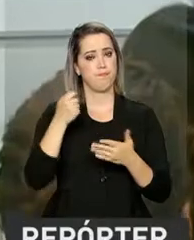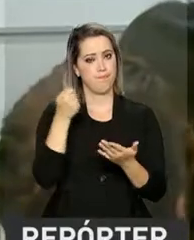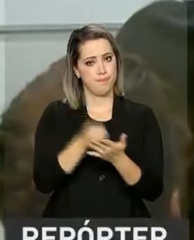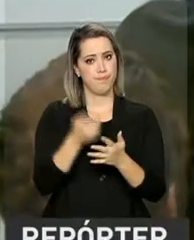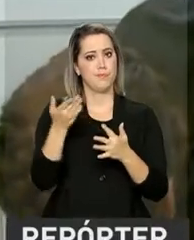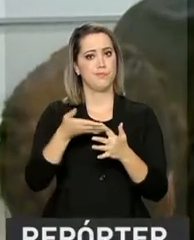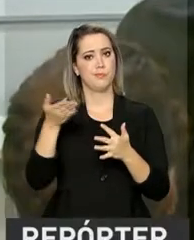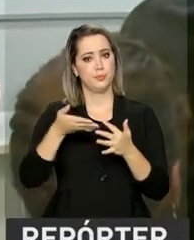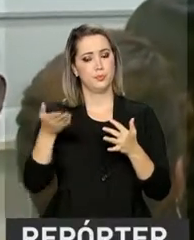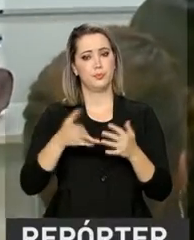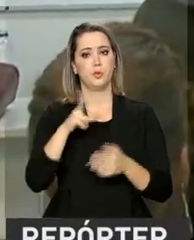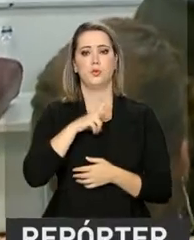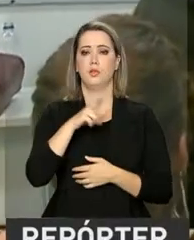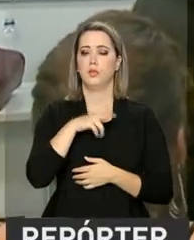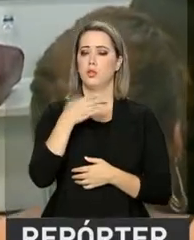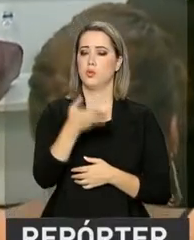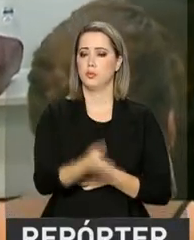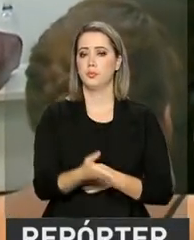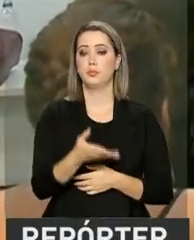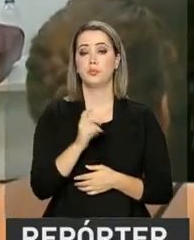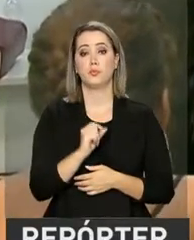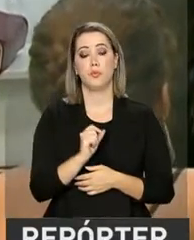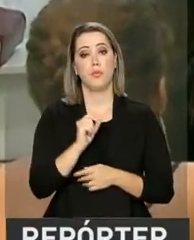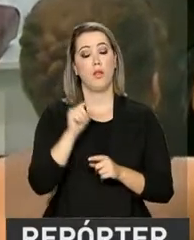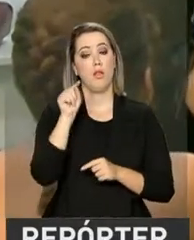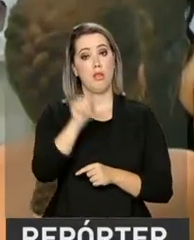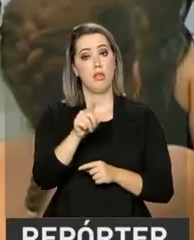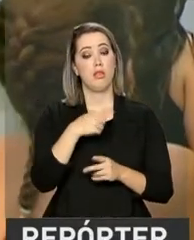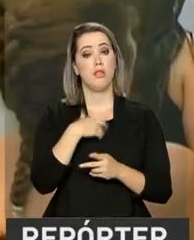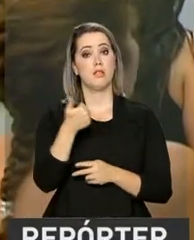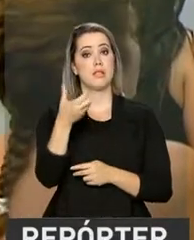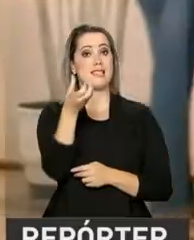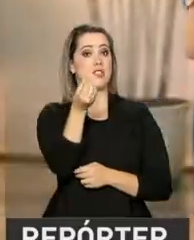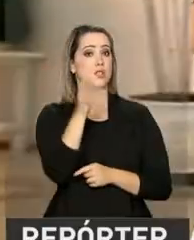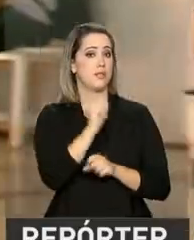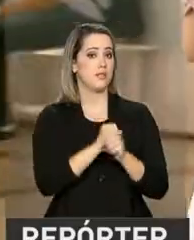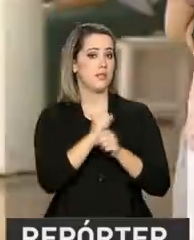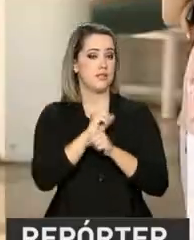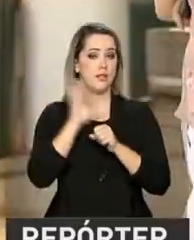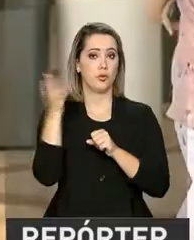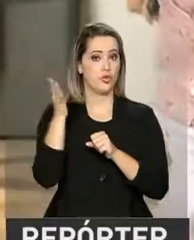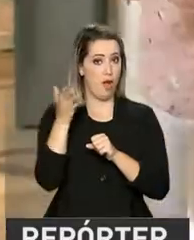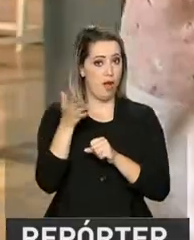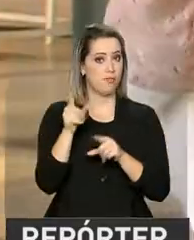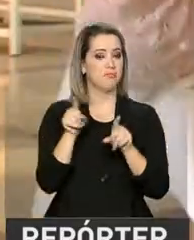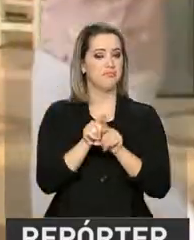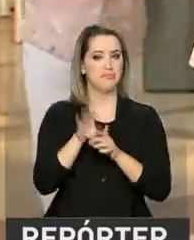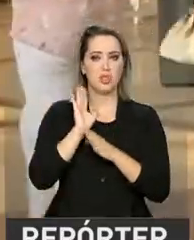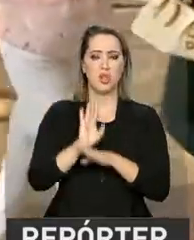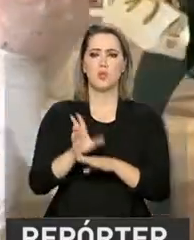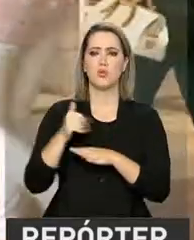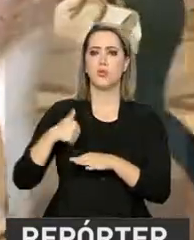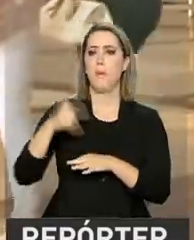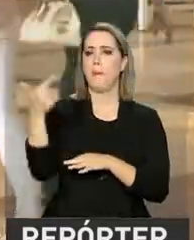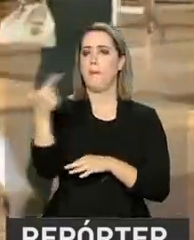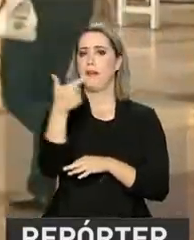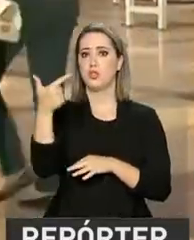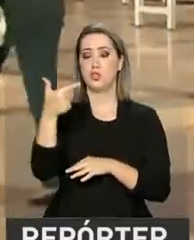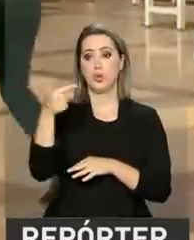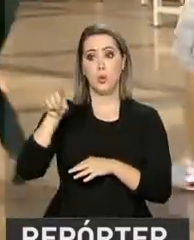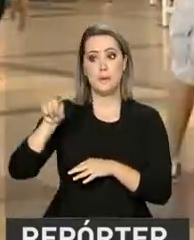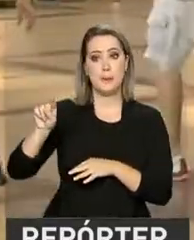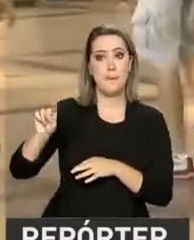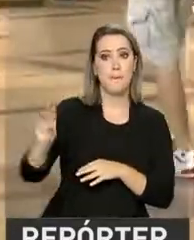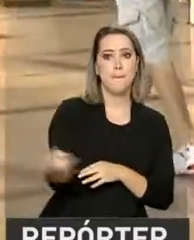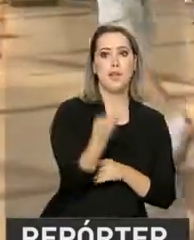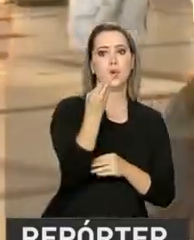instituições particulares de ensino nesses 16 anos o programa já beneficiou mais de 2 milhões de